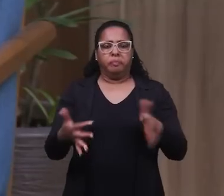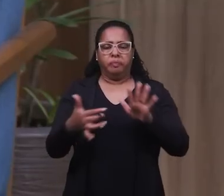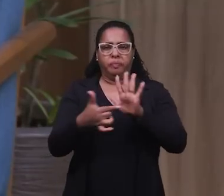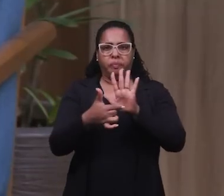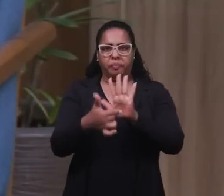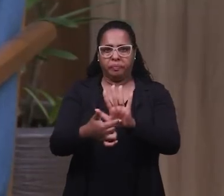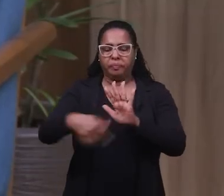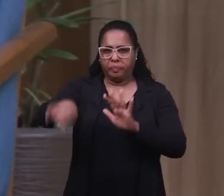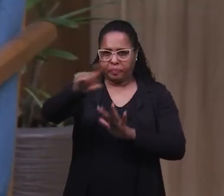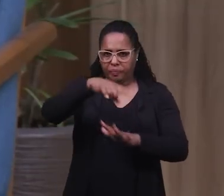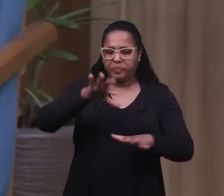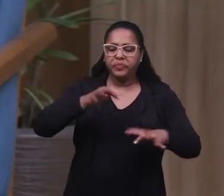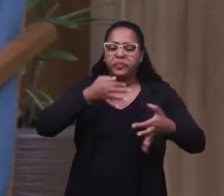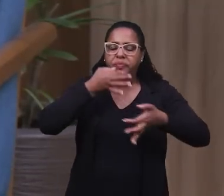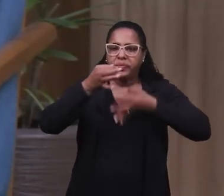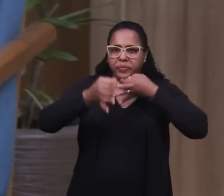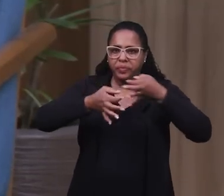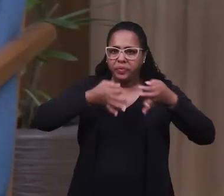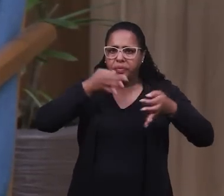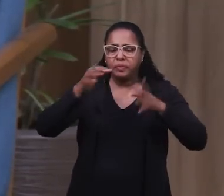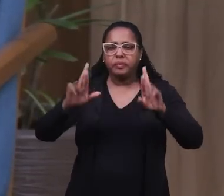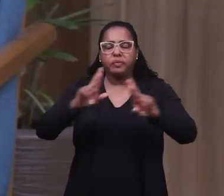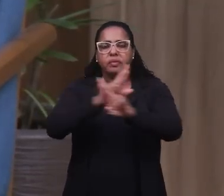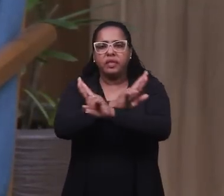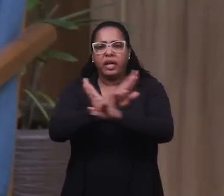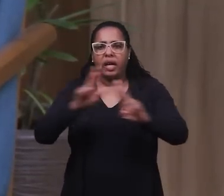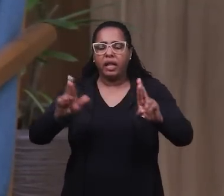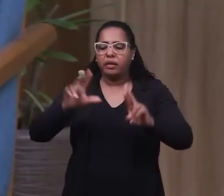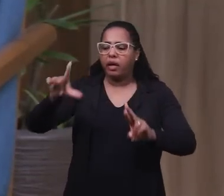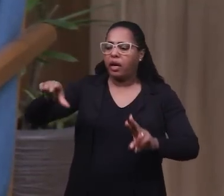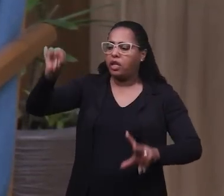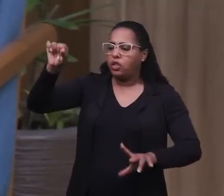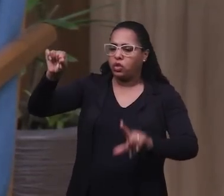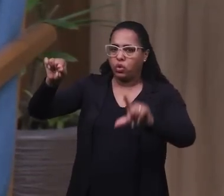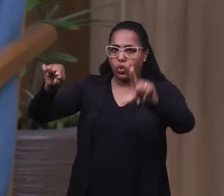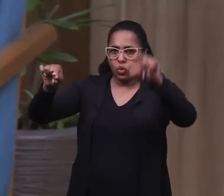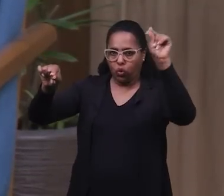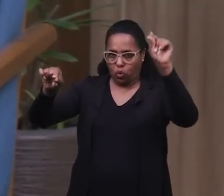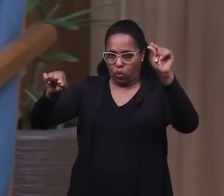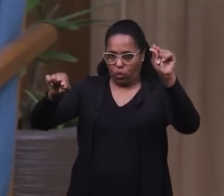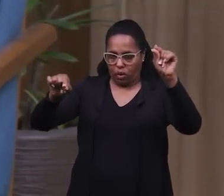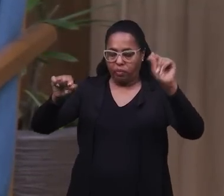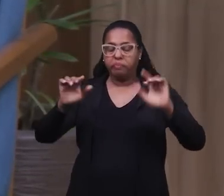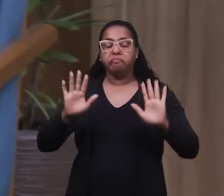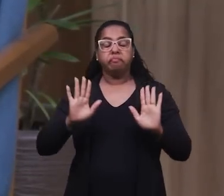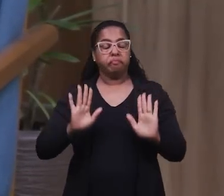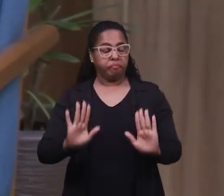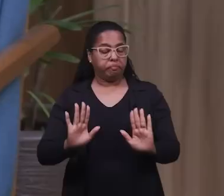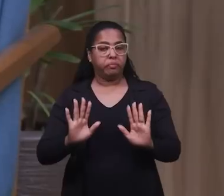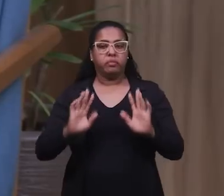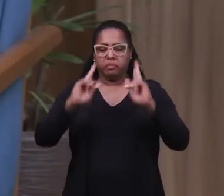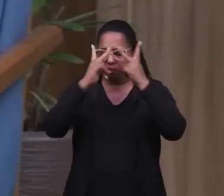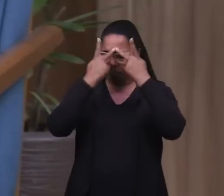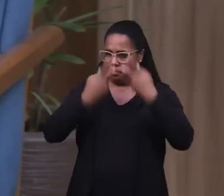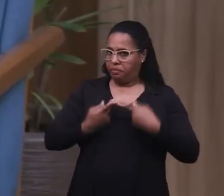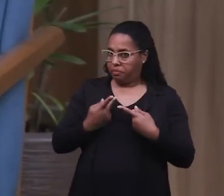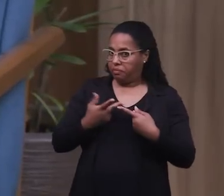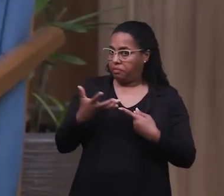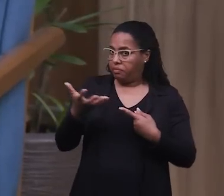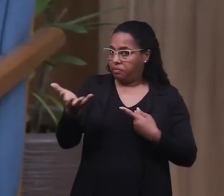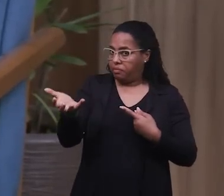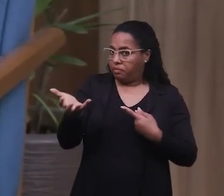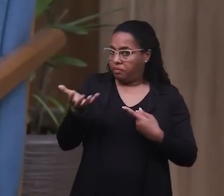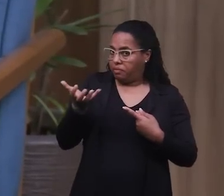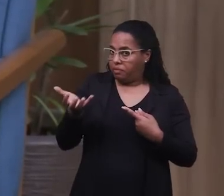Colocar aqui para vocês também comentarem essa questão das alternativas, ou seja, o homem